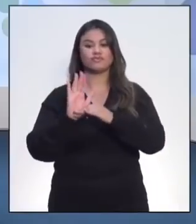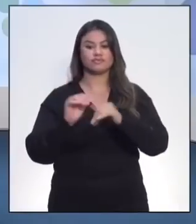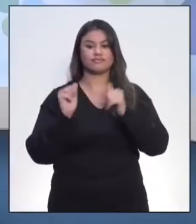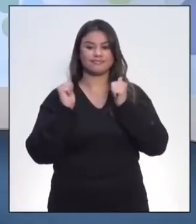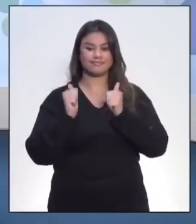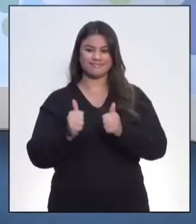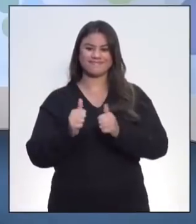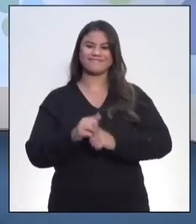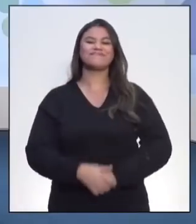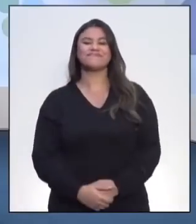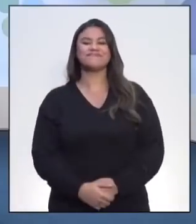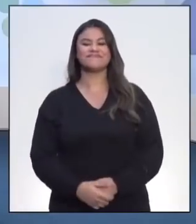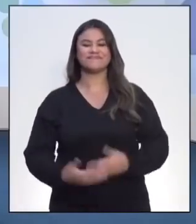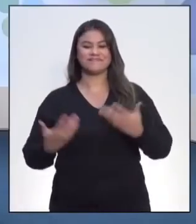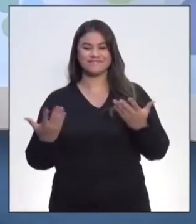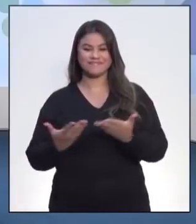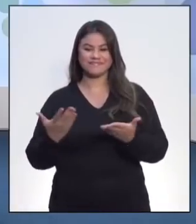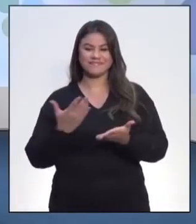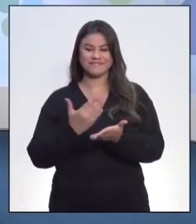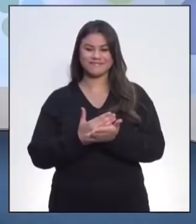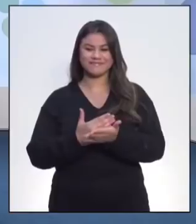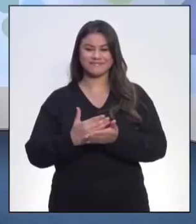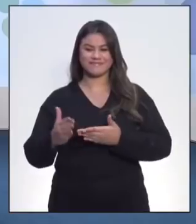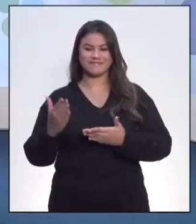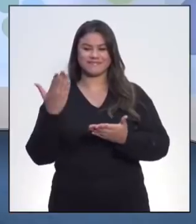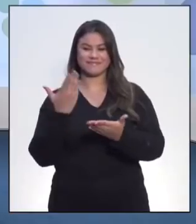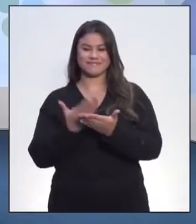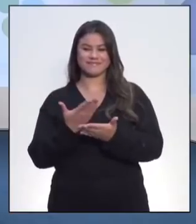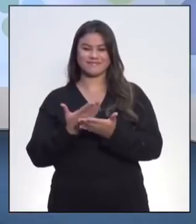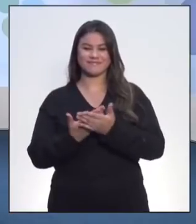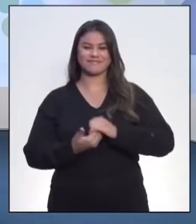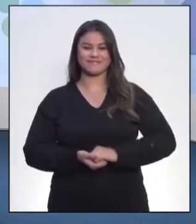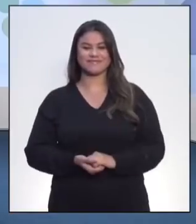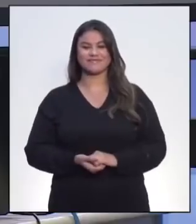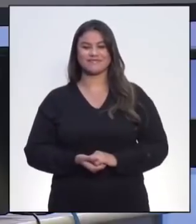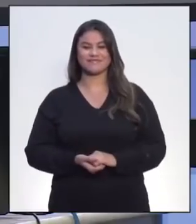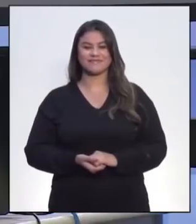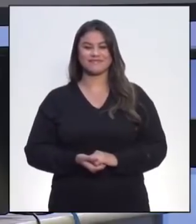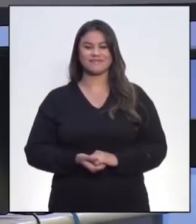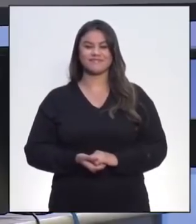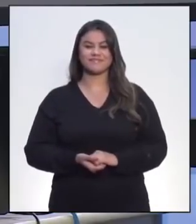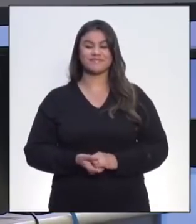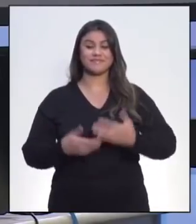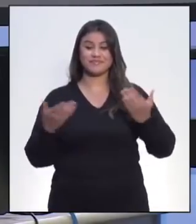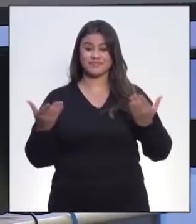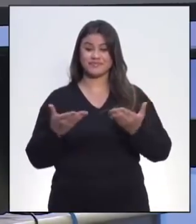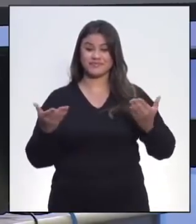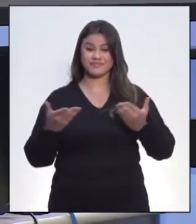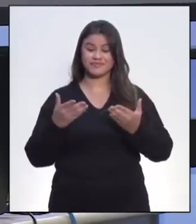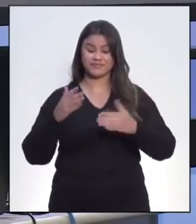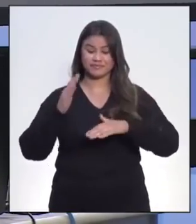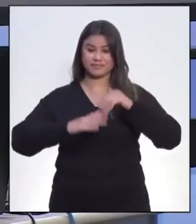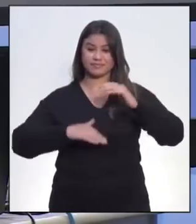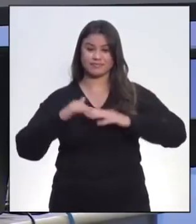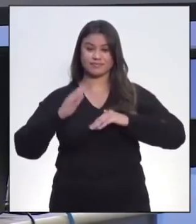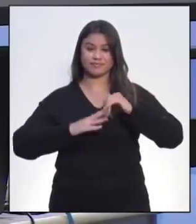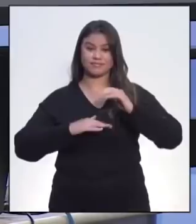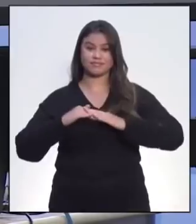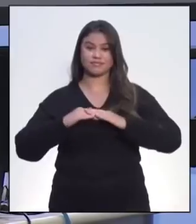Vamos começar a nossa aula. E assim, gente, a aula de hoje, a habilidade selecionada, é